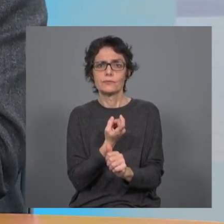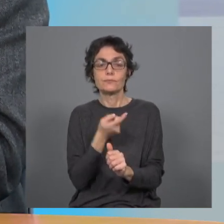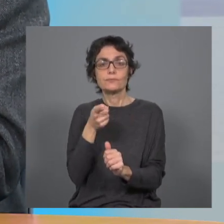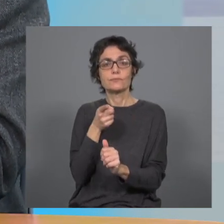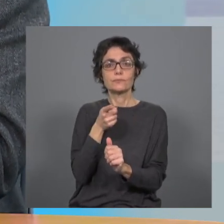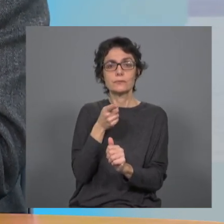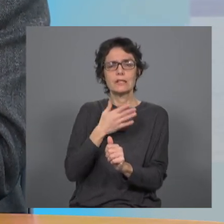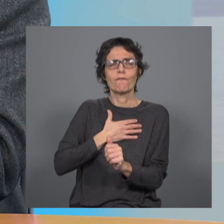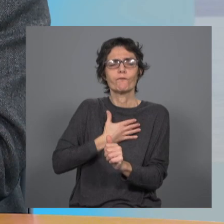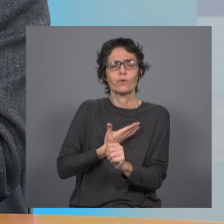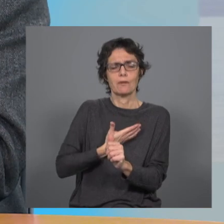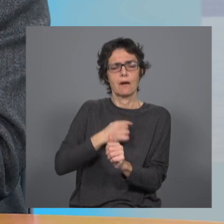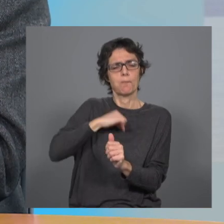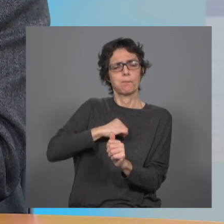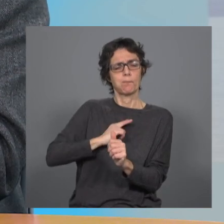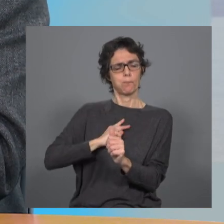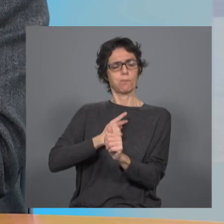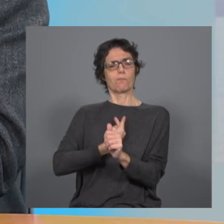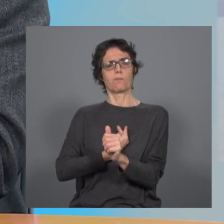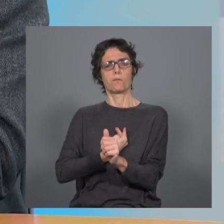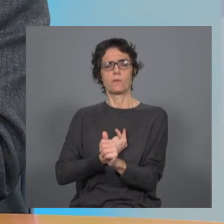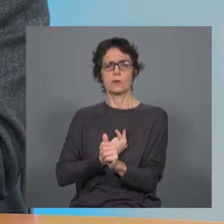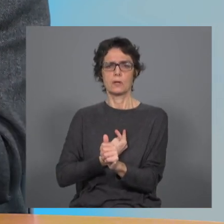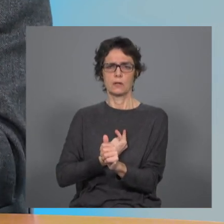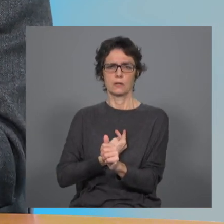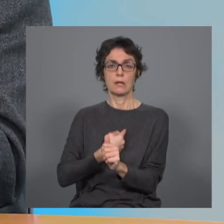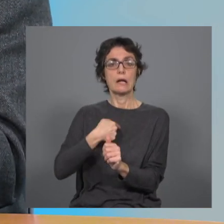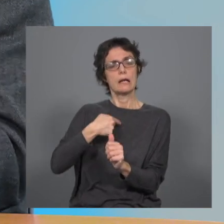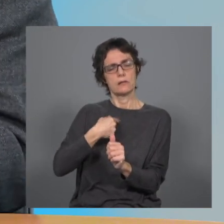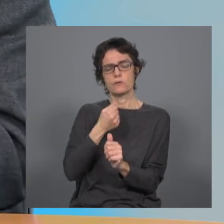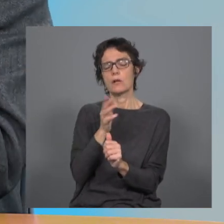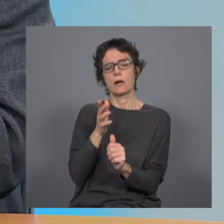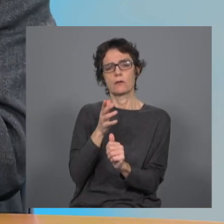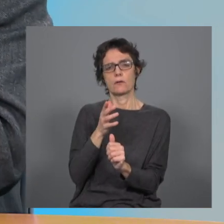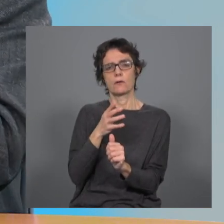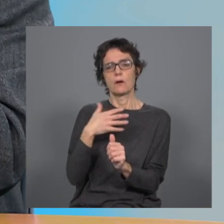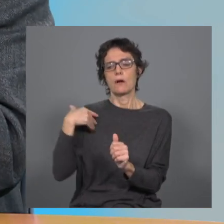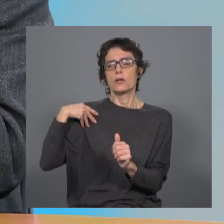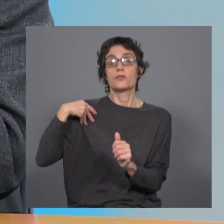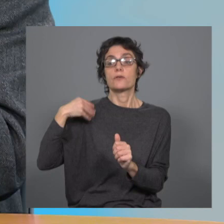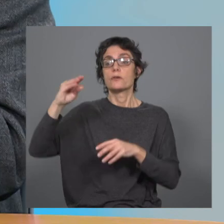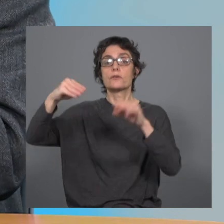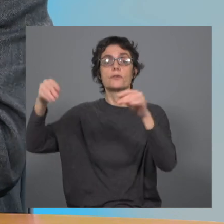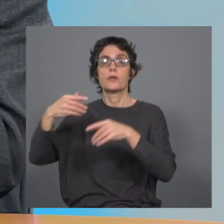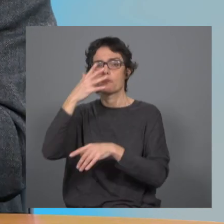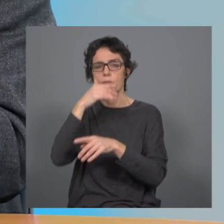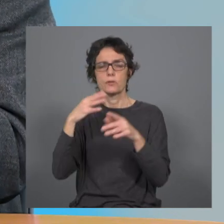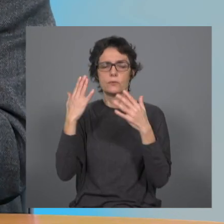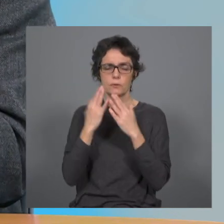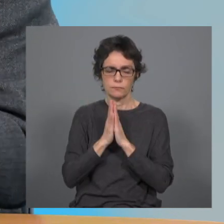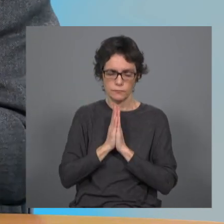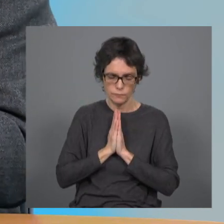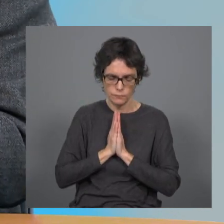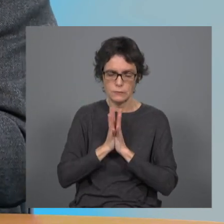a primeira camada de sentido deste rito das cinzas é um rito claramente penitencial. Aliás, até com reminiscências da tradição